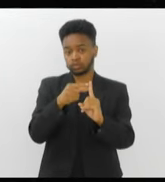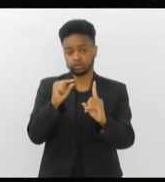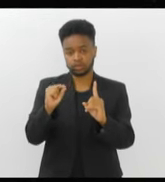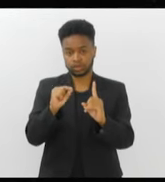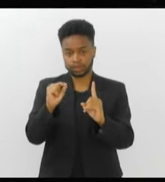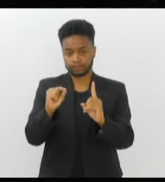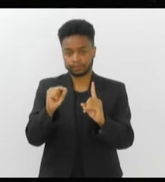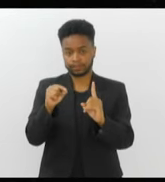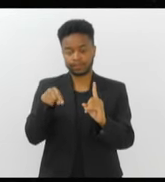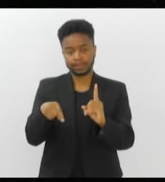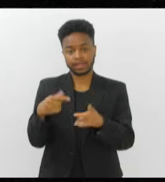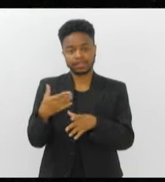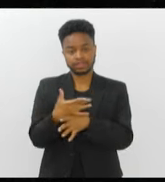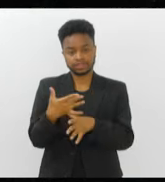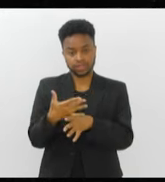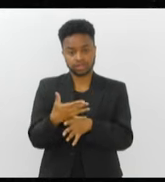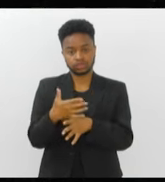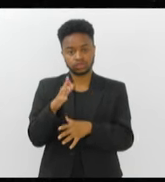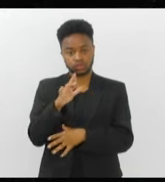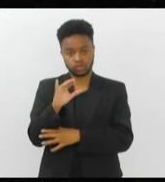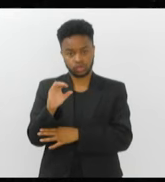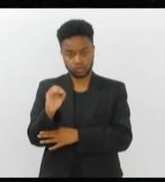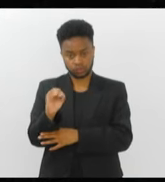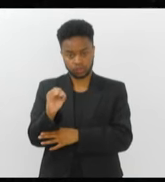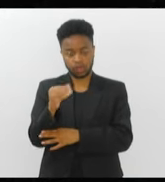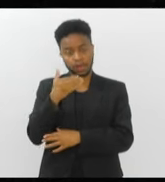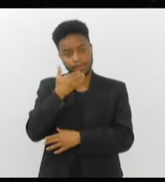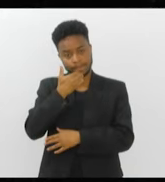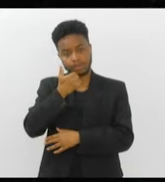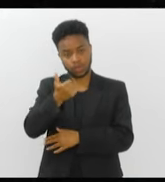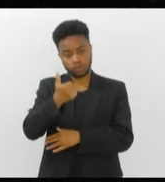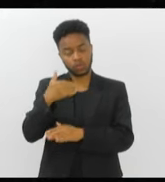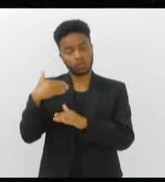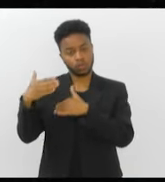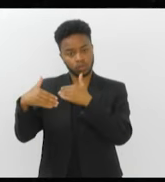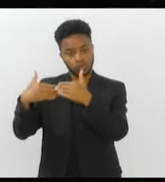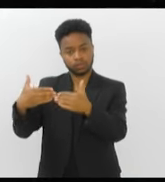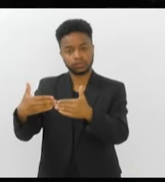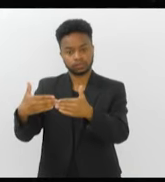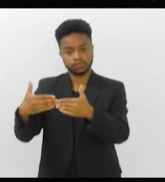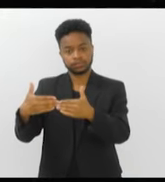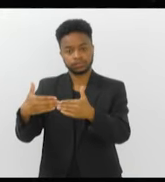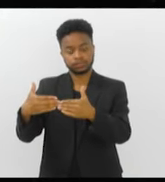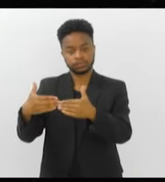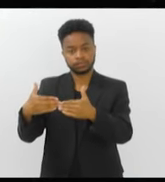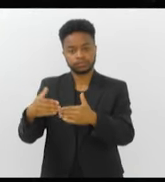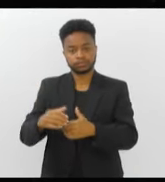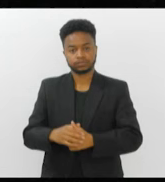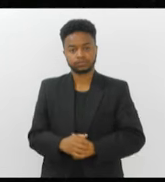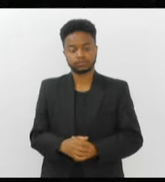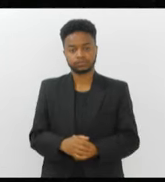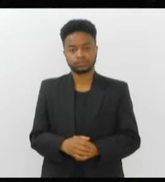a cidade do Rio de Janeiro melhorou seus indicadores, tanto nos anos